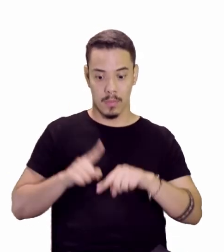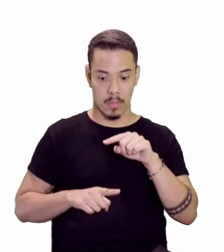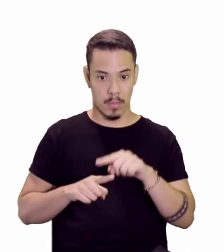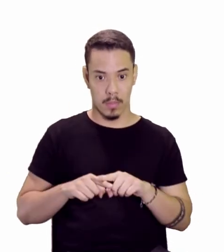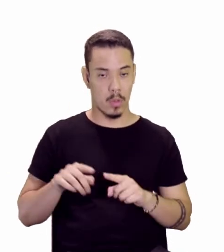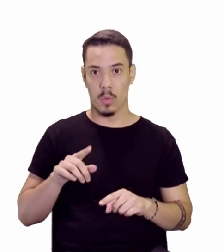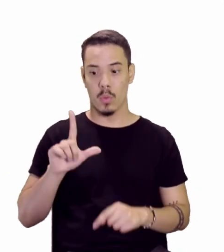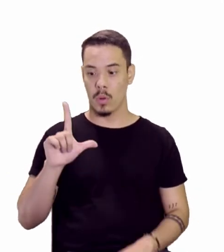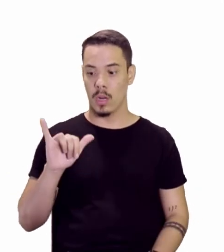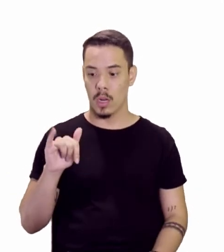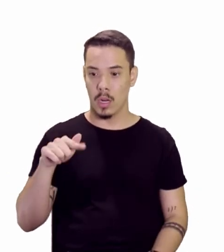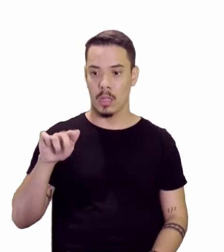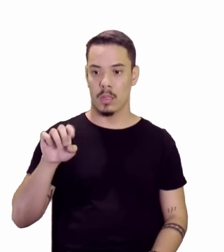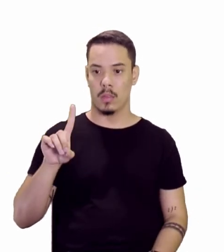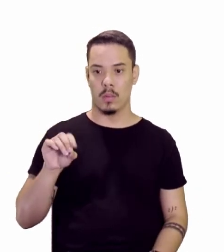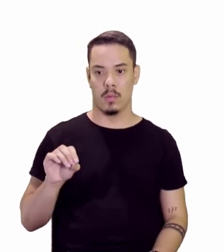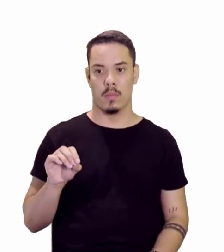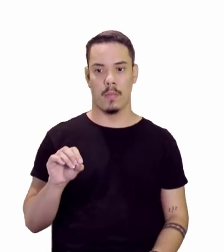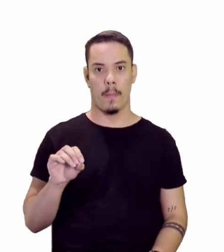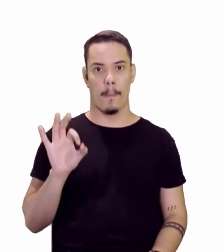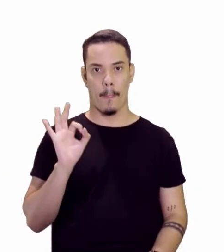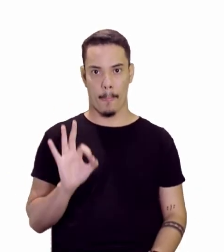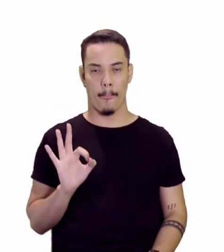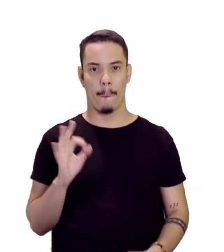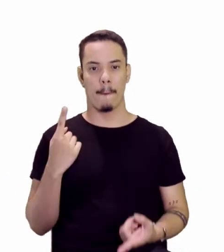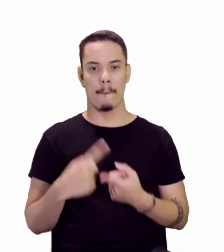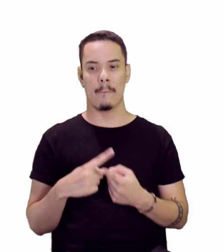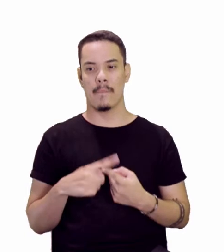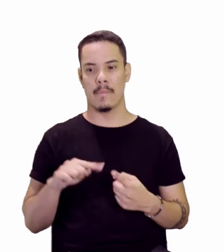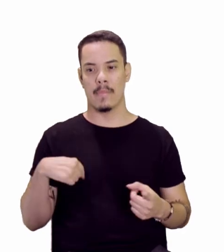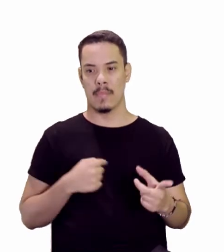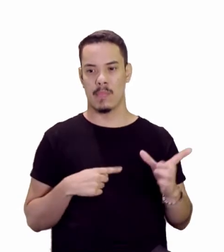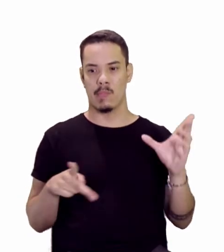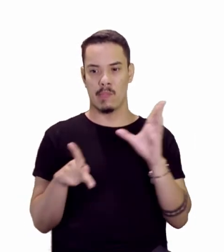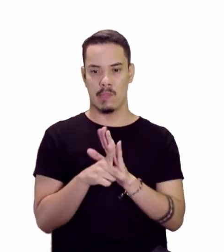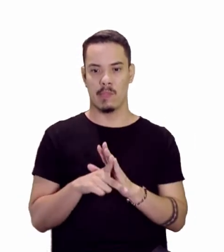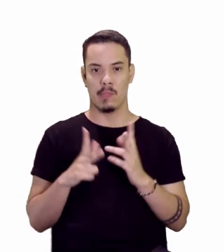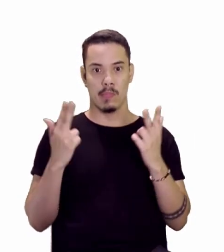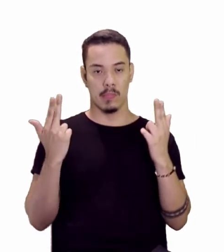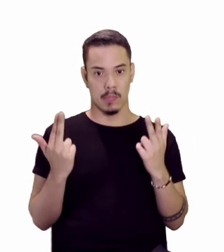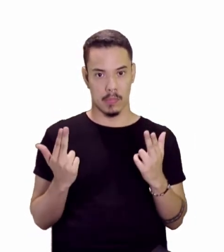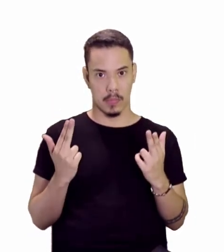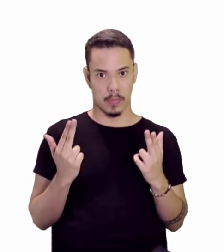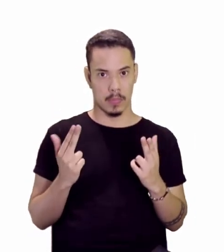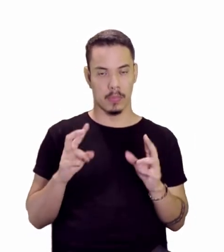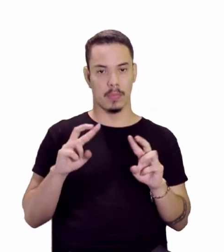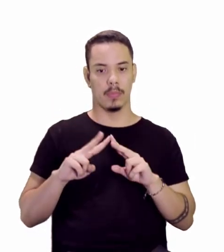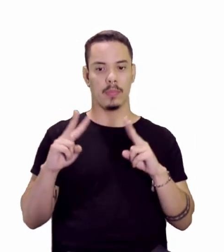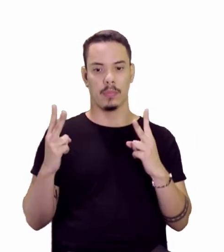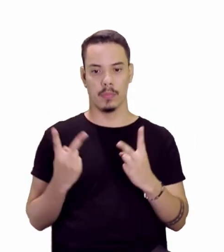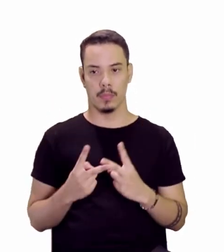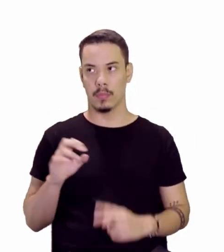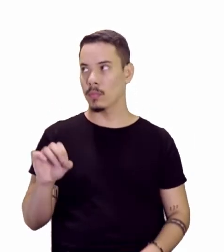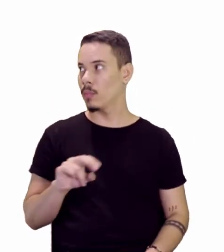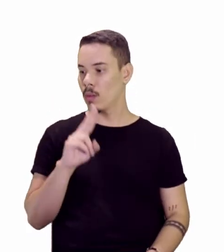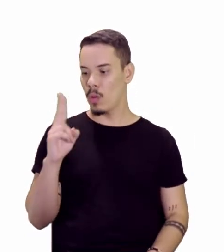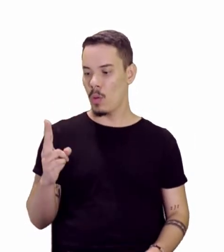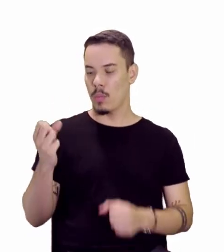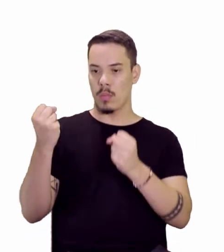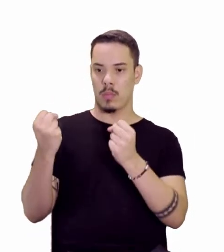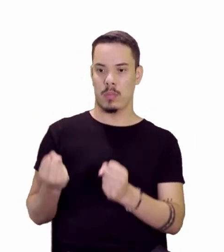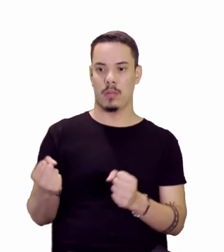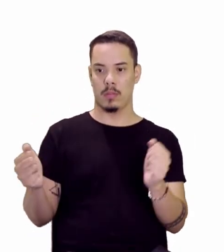lá, do líquido onde o corpo está. Apesar de ser a parte igual ao volume ou peso